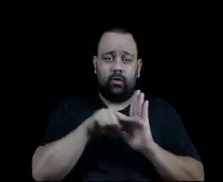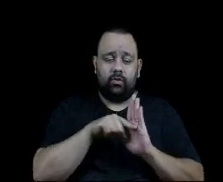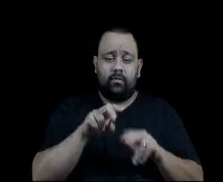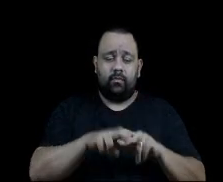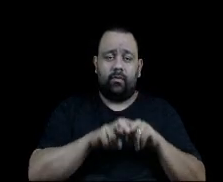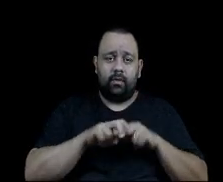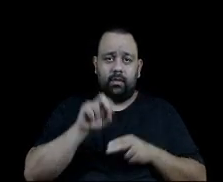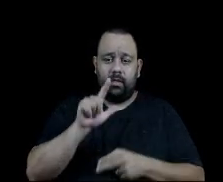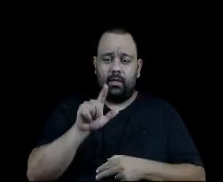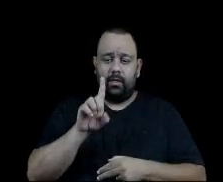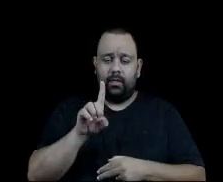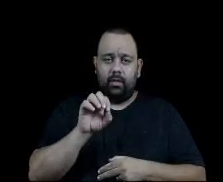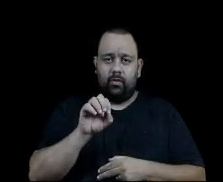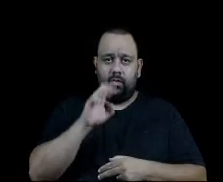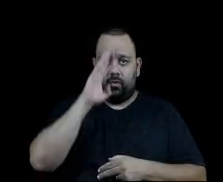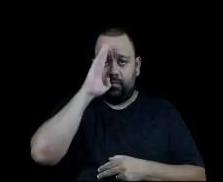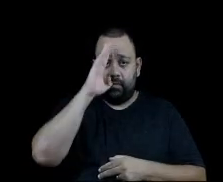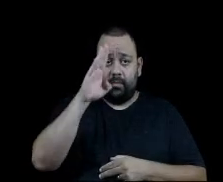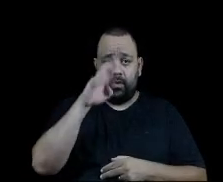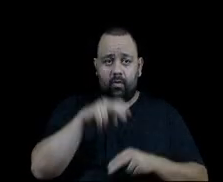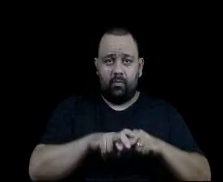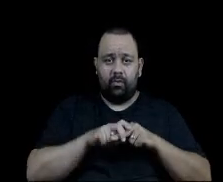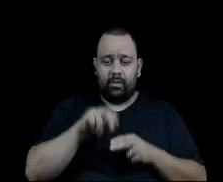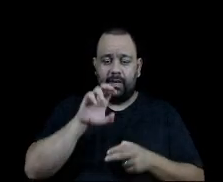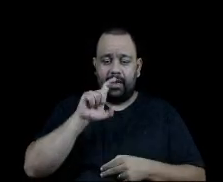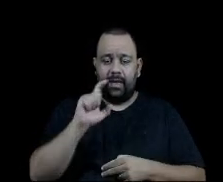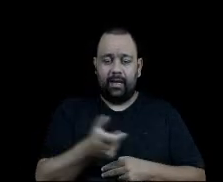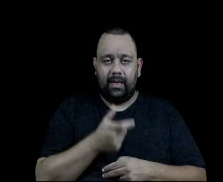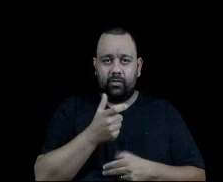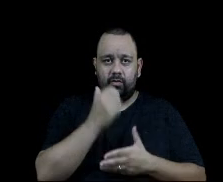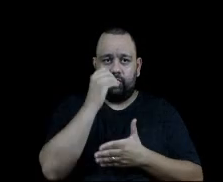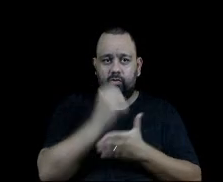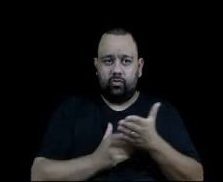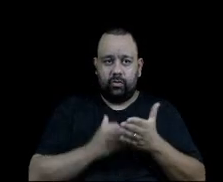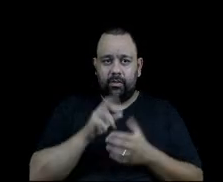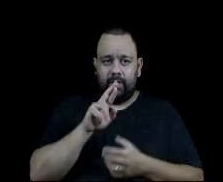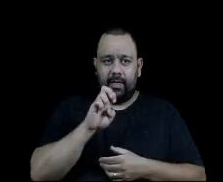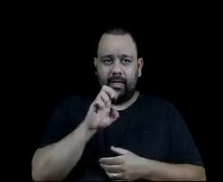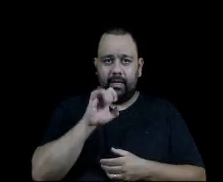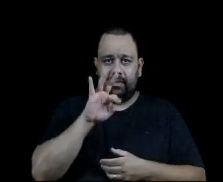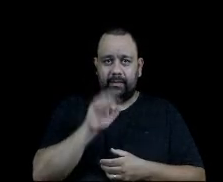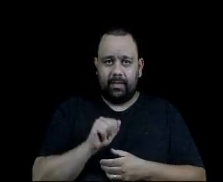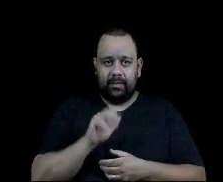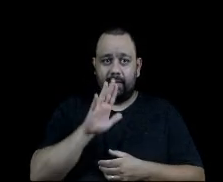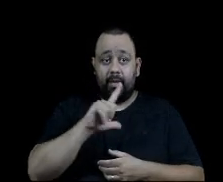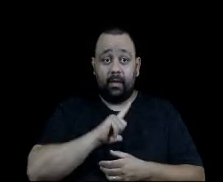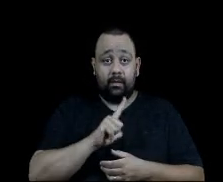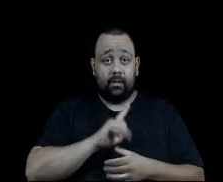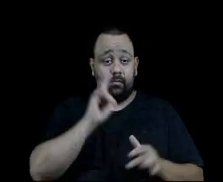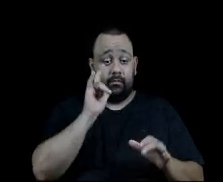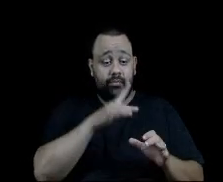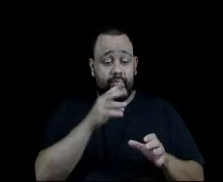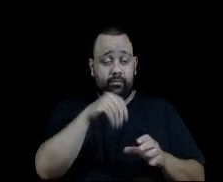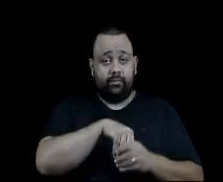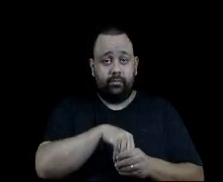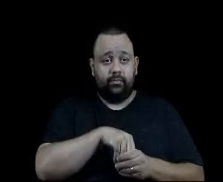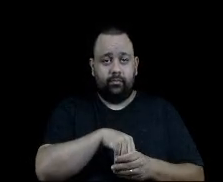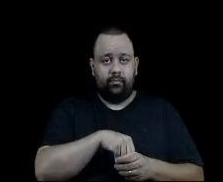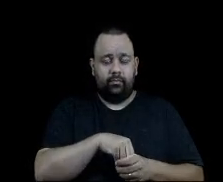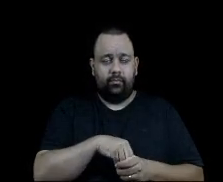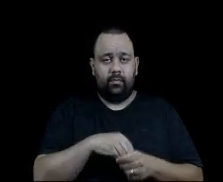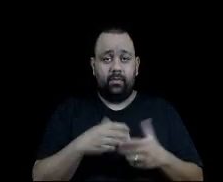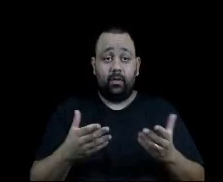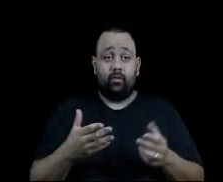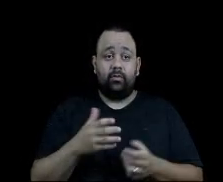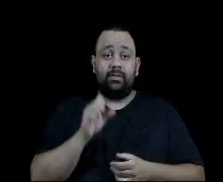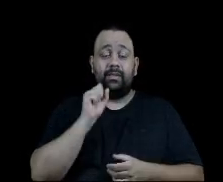resultado primário negativo pela LDO, principalmente pela operação de crédito, que ela é descontado na receita, mas ela integra